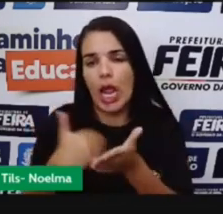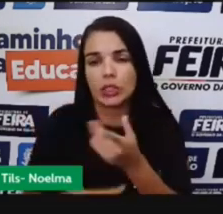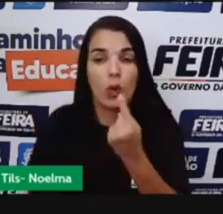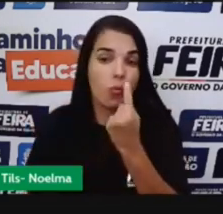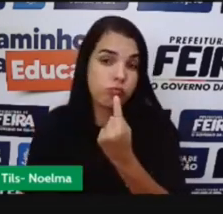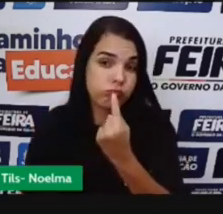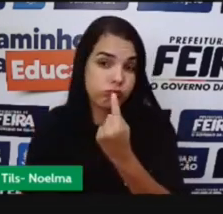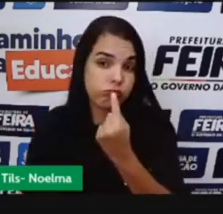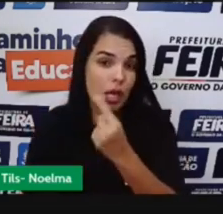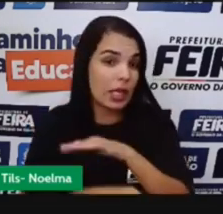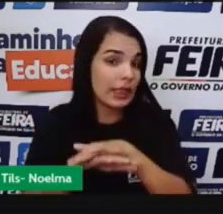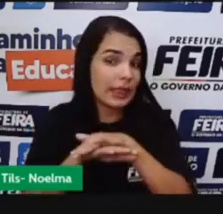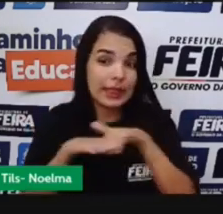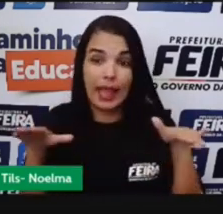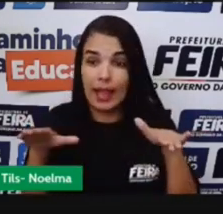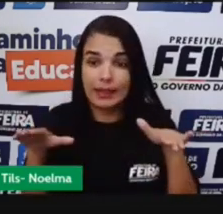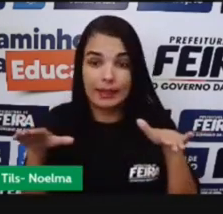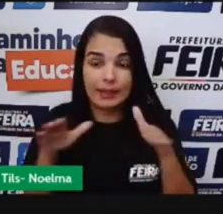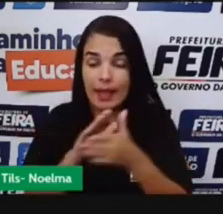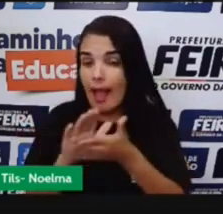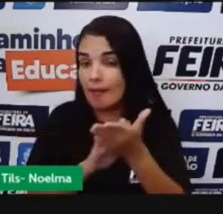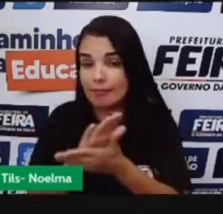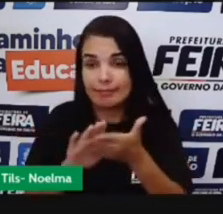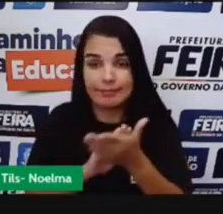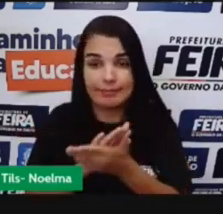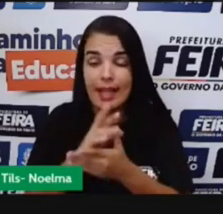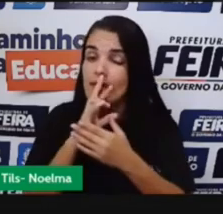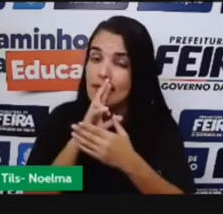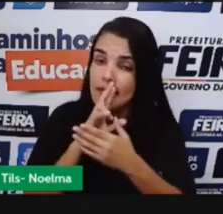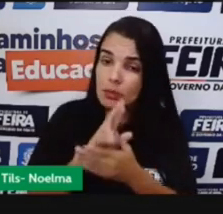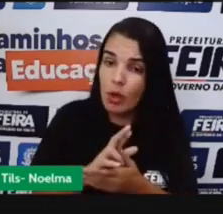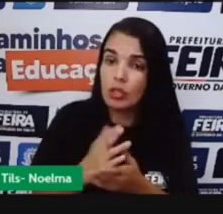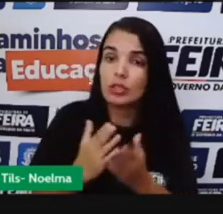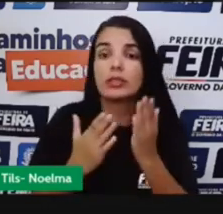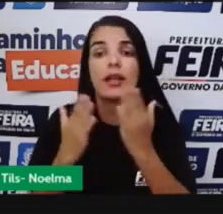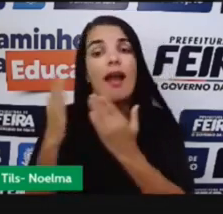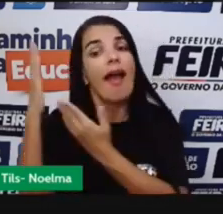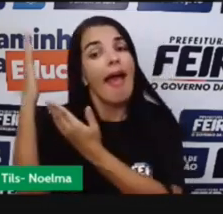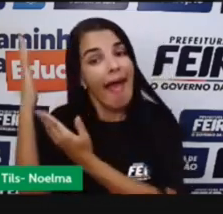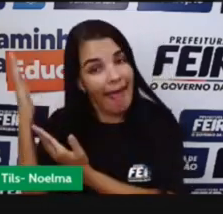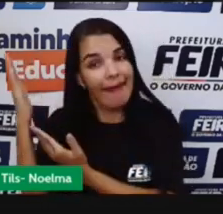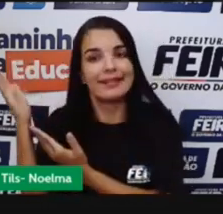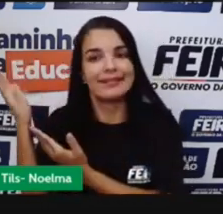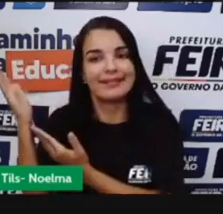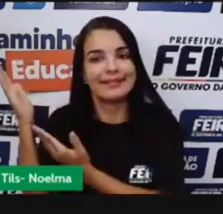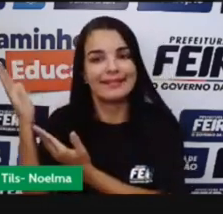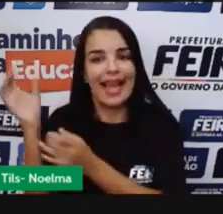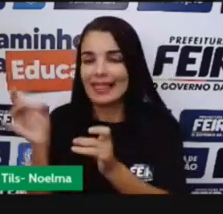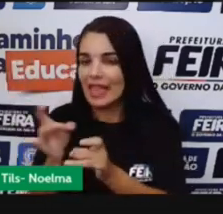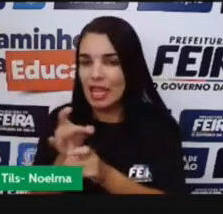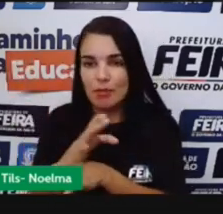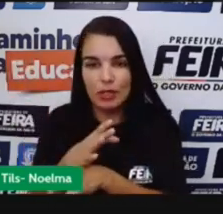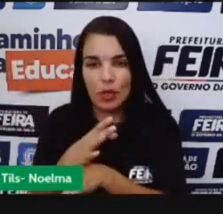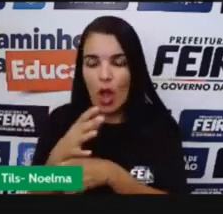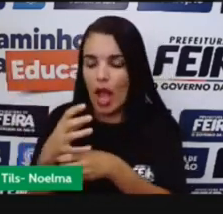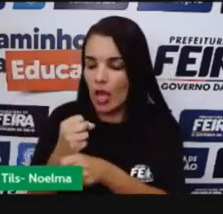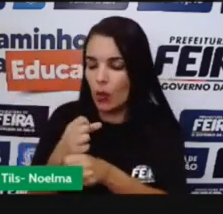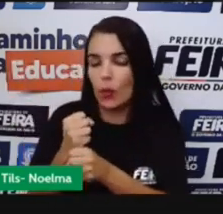agora? Vocês não vão fazer nada. Vocês não vão fazer nada, terminou a conta aí. Aqui nós temos